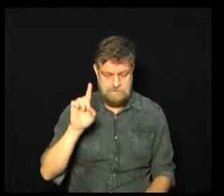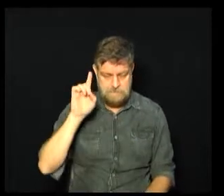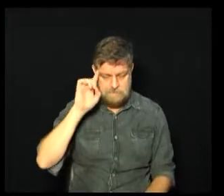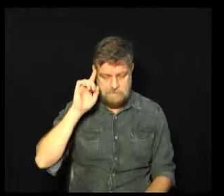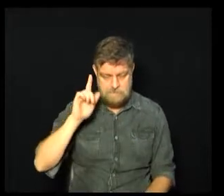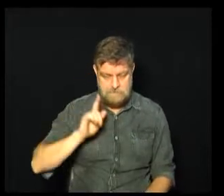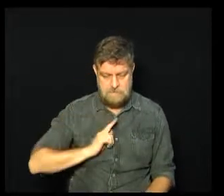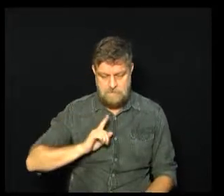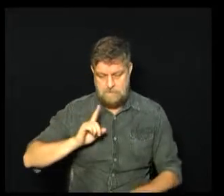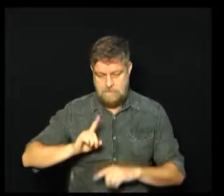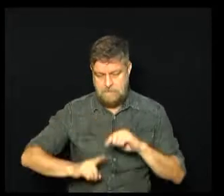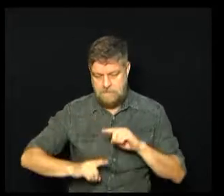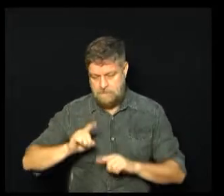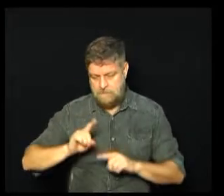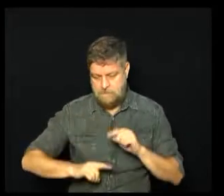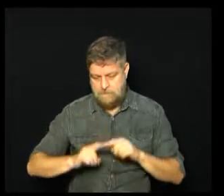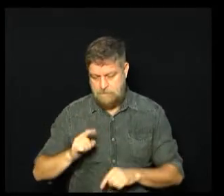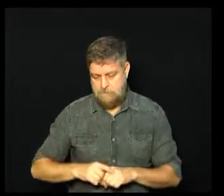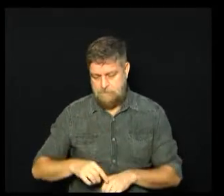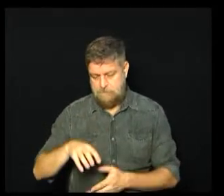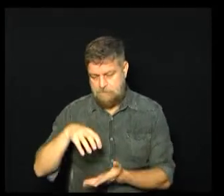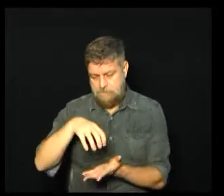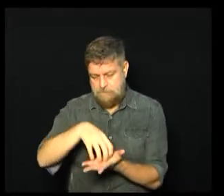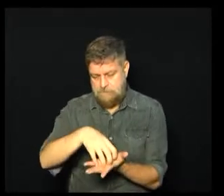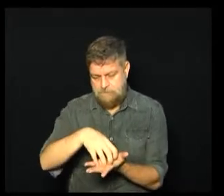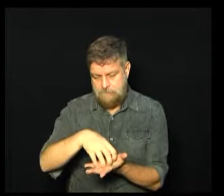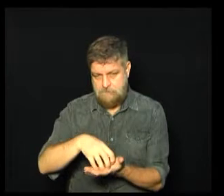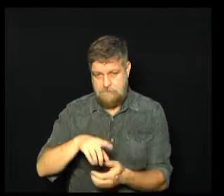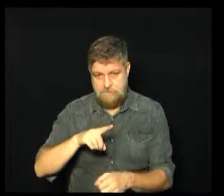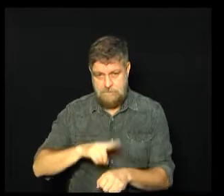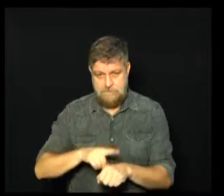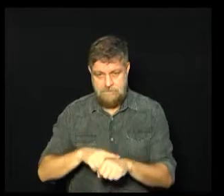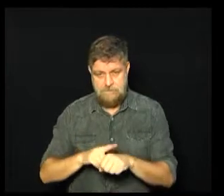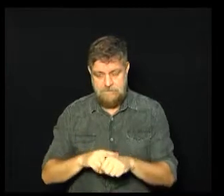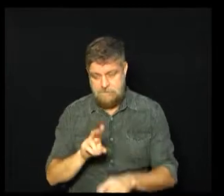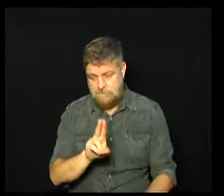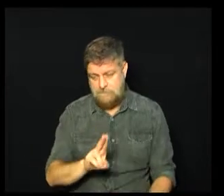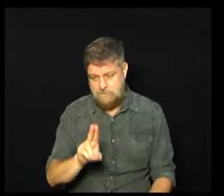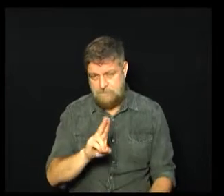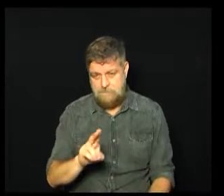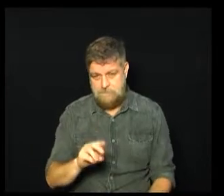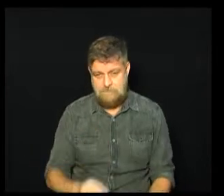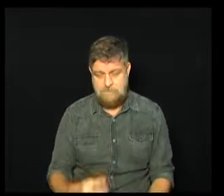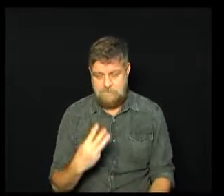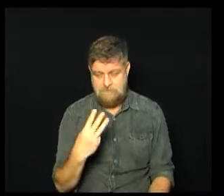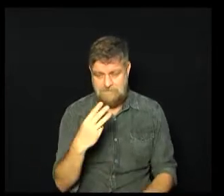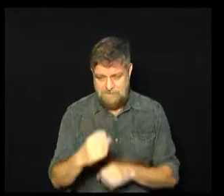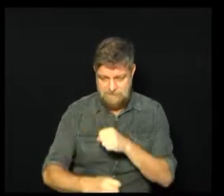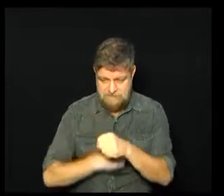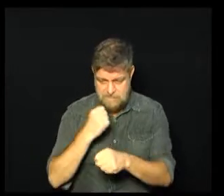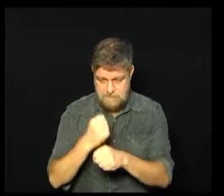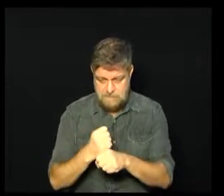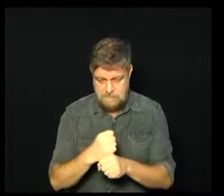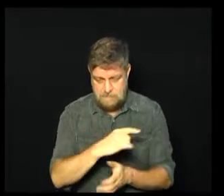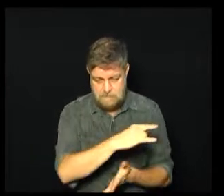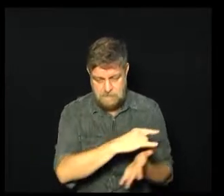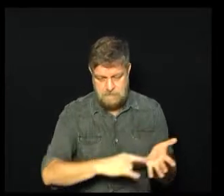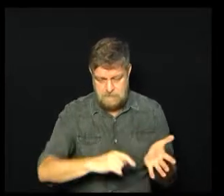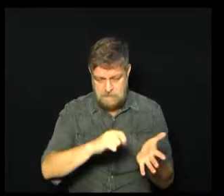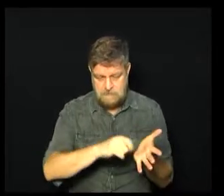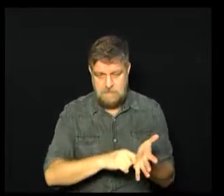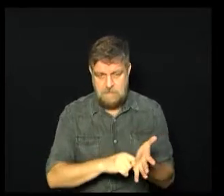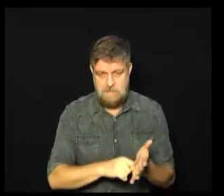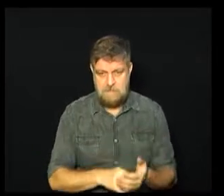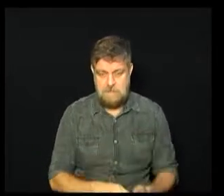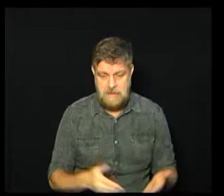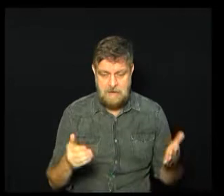seu equipamento, o seu parklet, e o prazo de permissão de uso por no máximo 3 anos, e nós não estamos estabelecendo prazo nesse